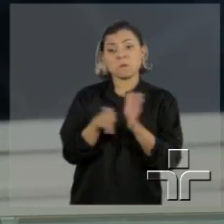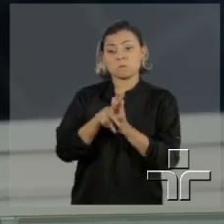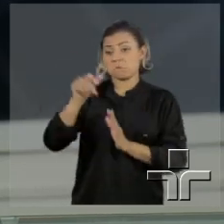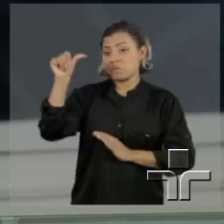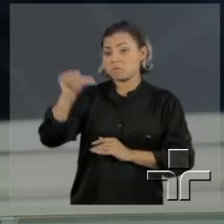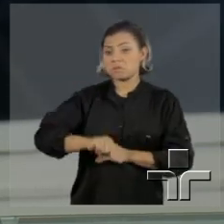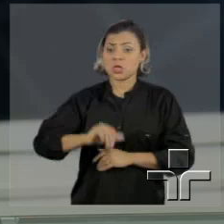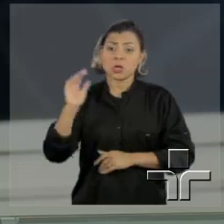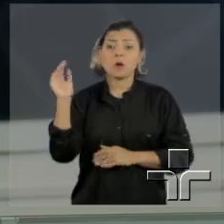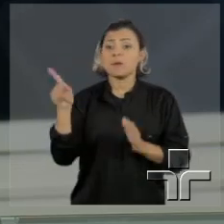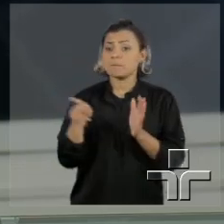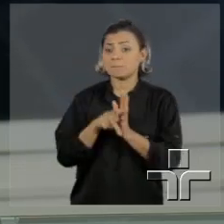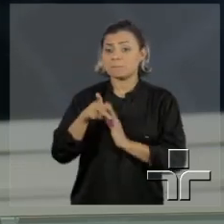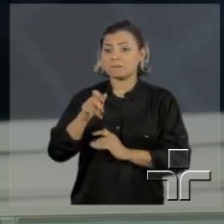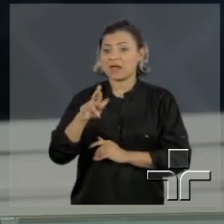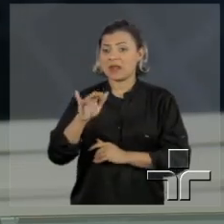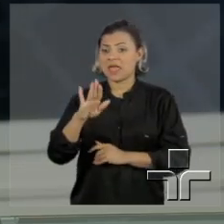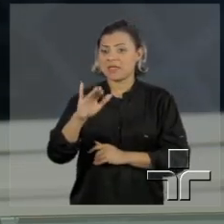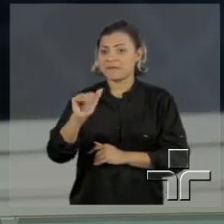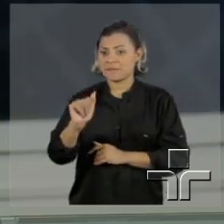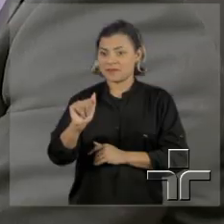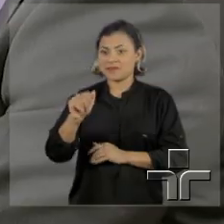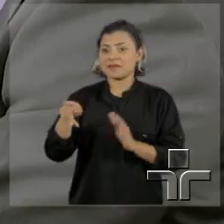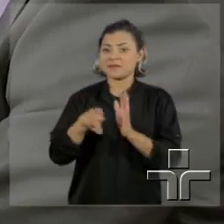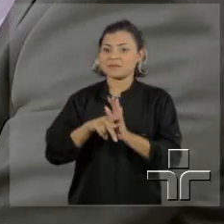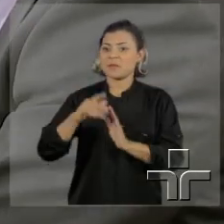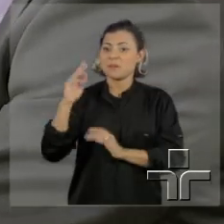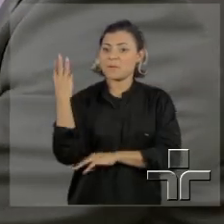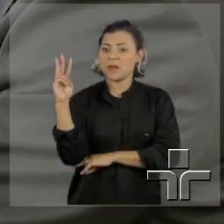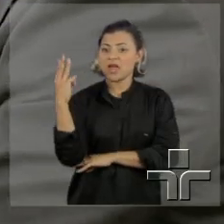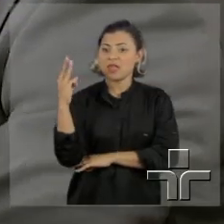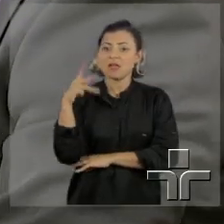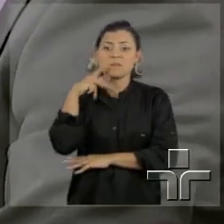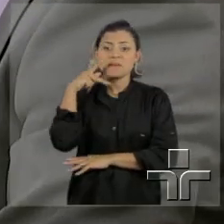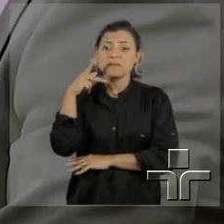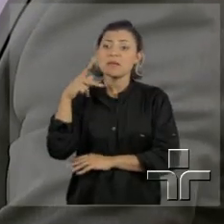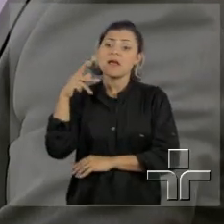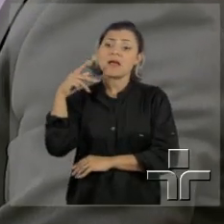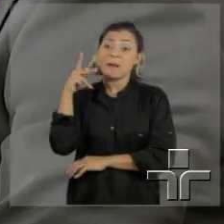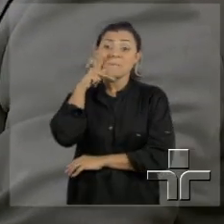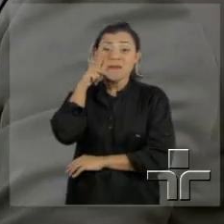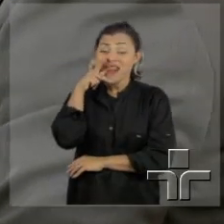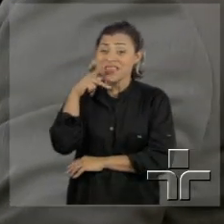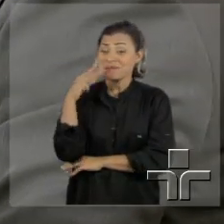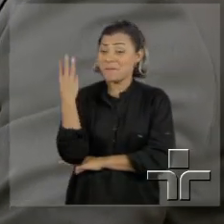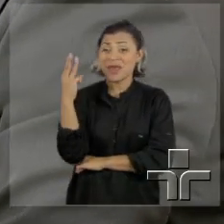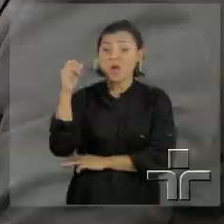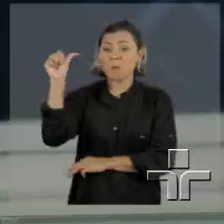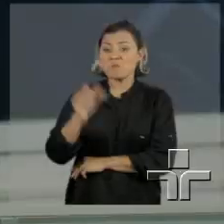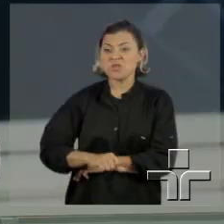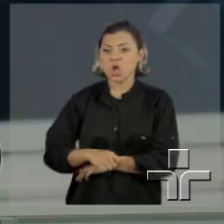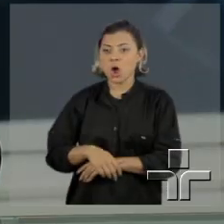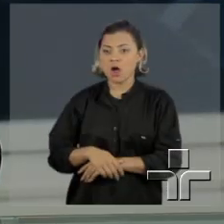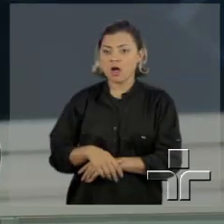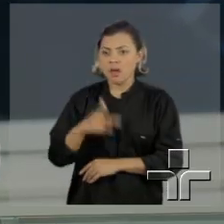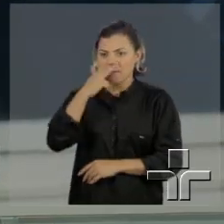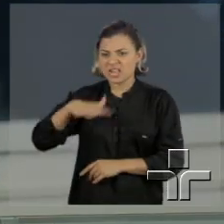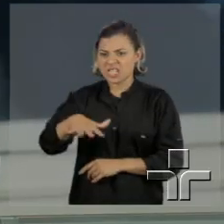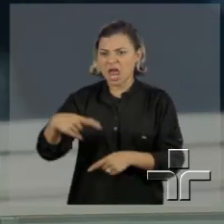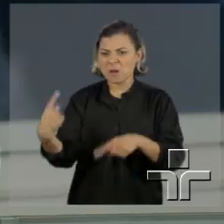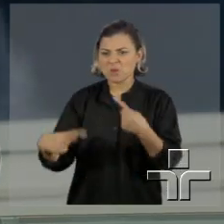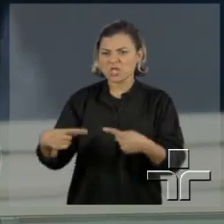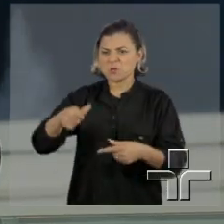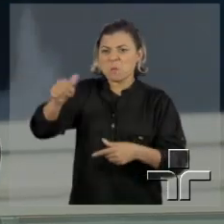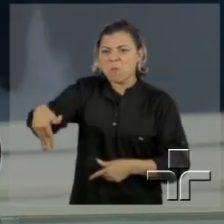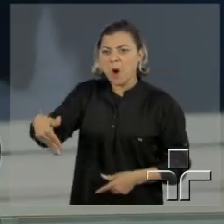estado da Paraíba, ele está generalizando de forma preconceituosa a região Nordeste. E vale ressaltar que politicamente é a região em que